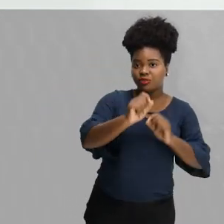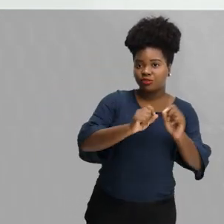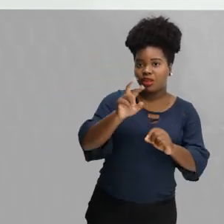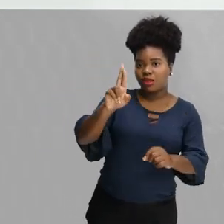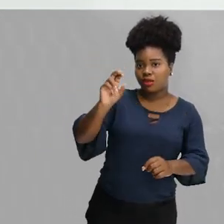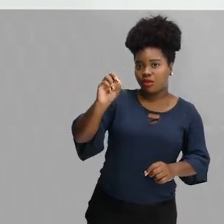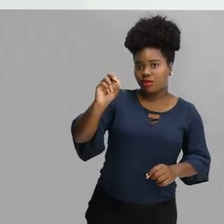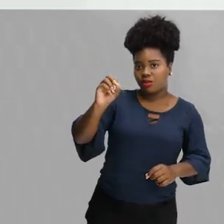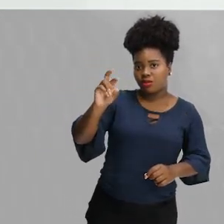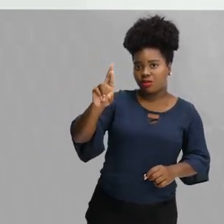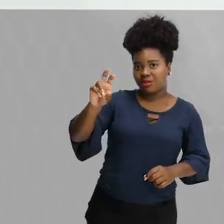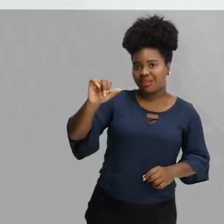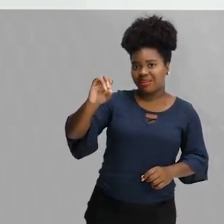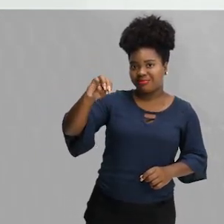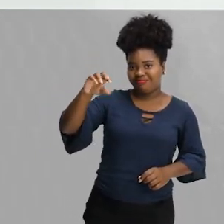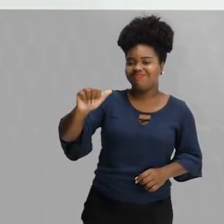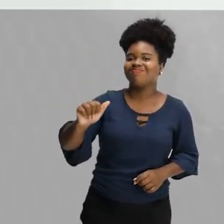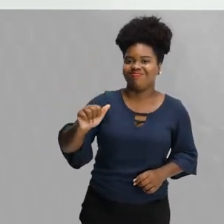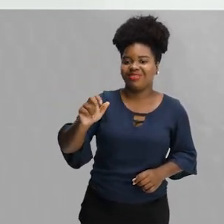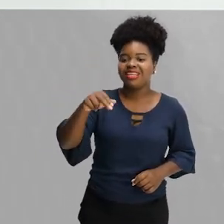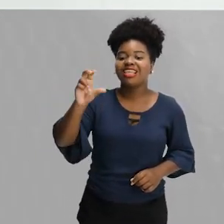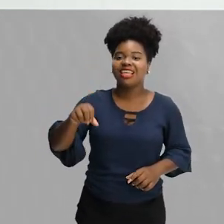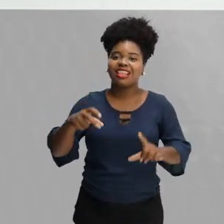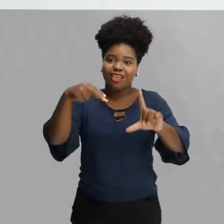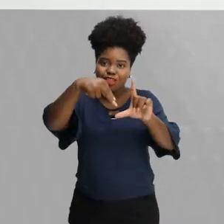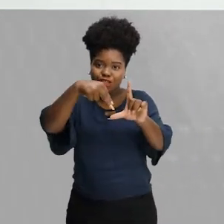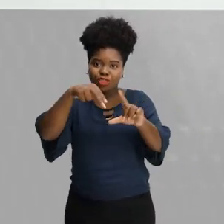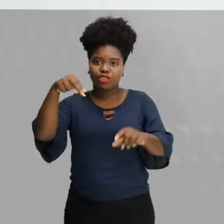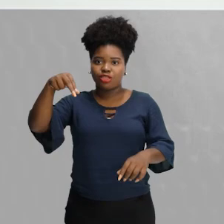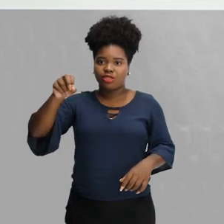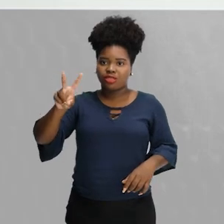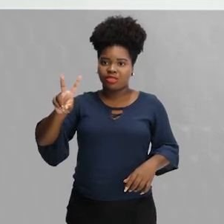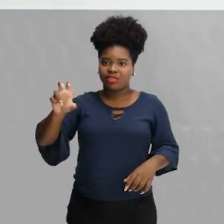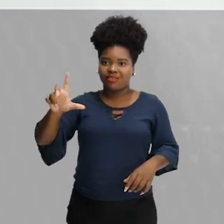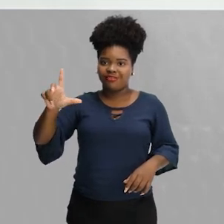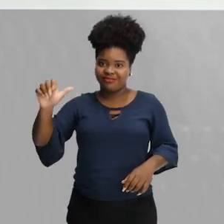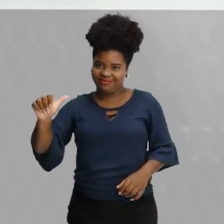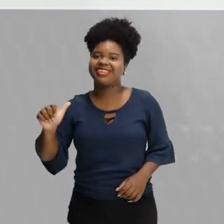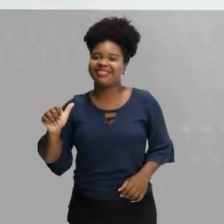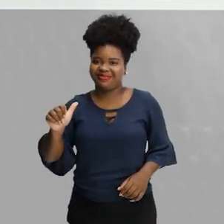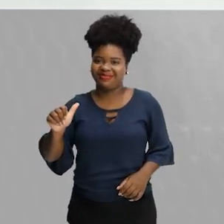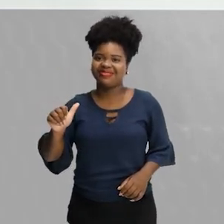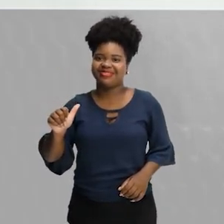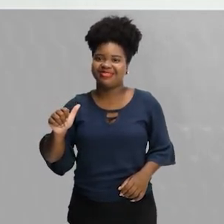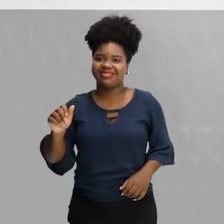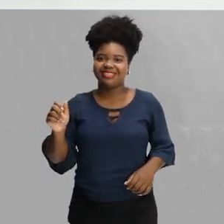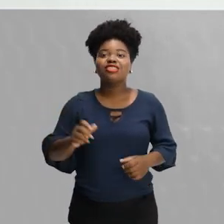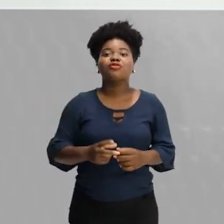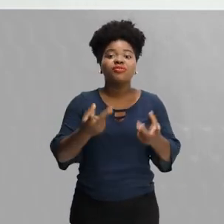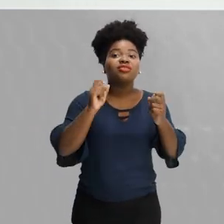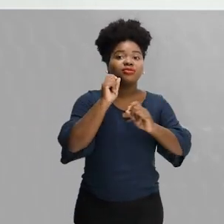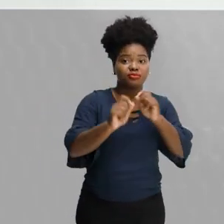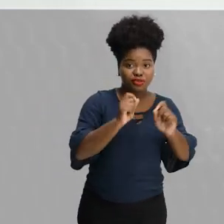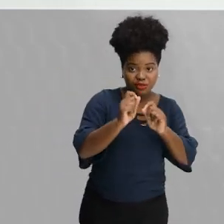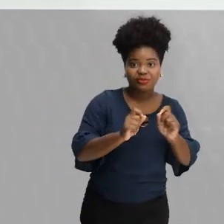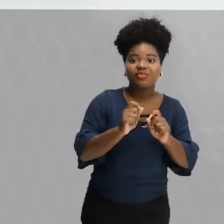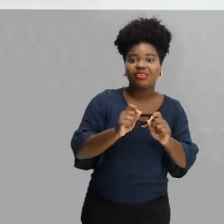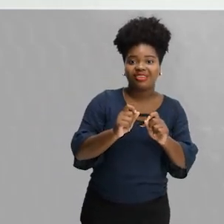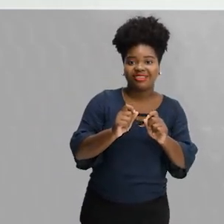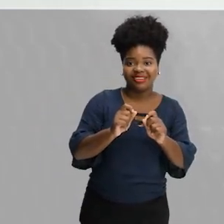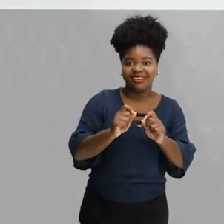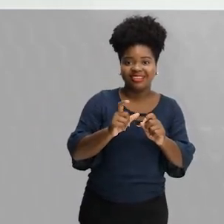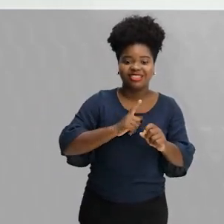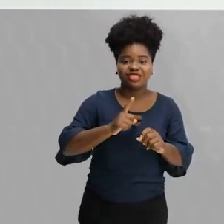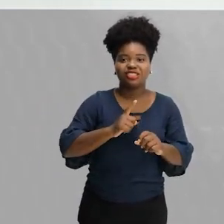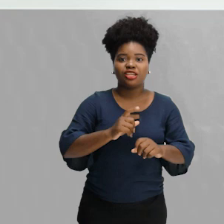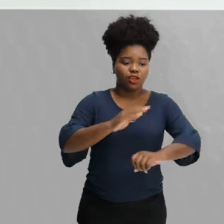as novelas, com certeza viu aí a reprise da última novela, que falava do Comendador. E lá na reprise falava sobre o